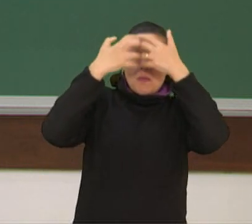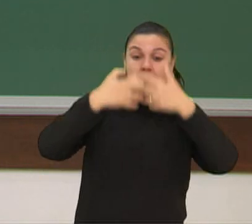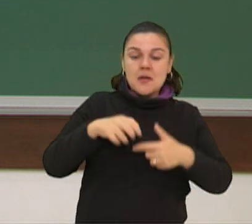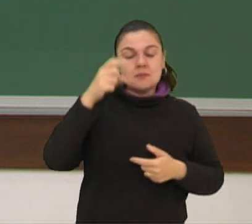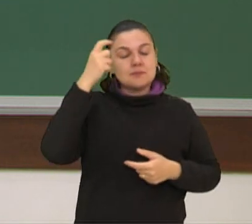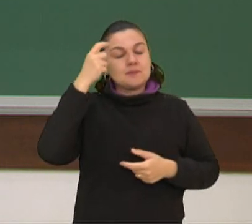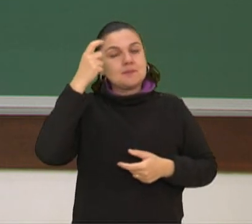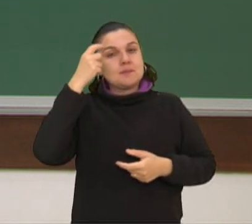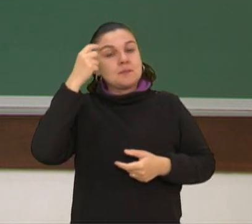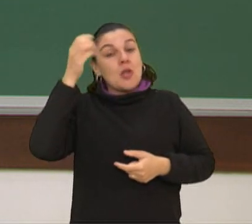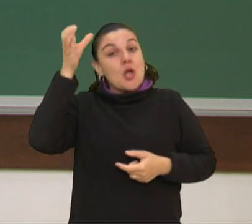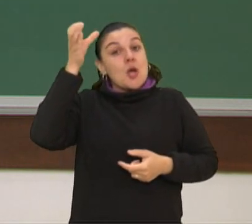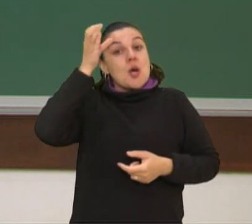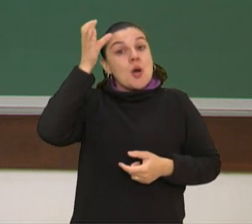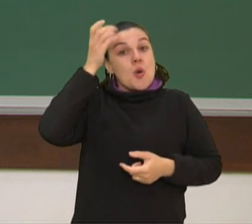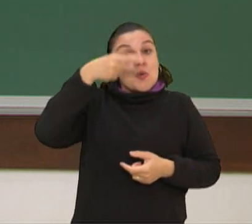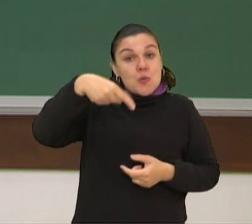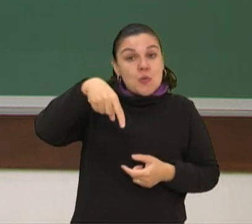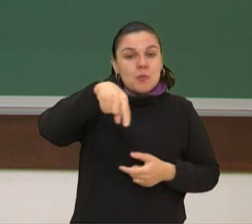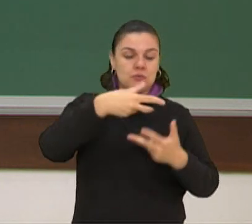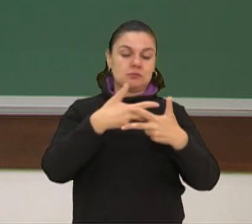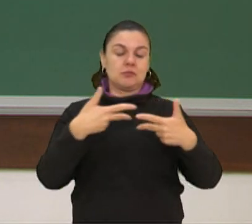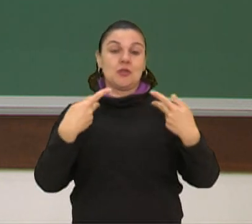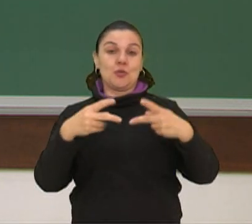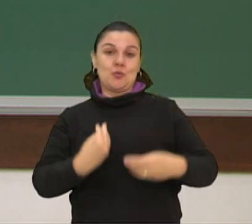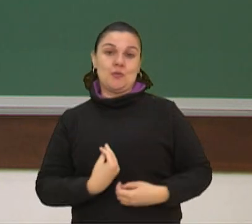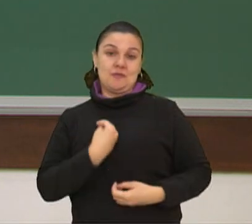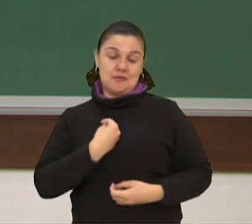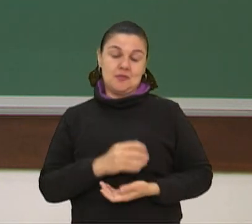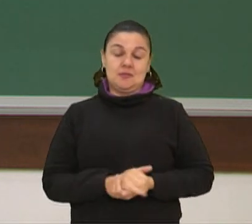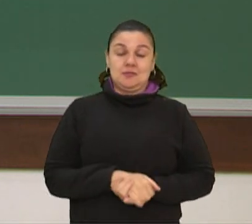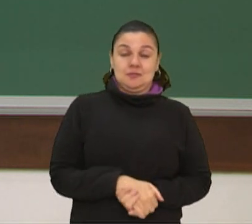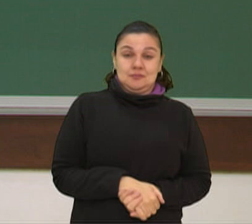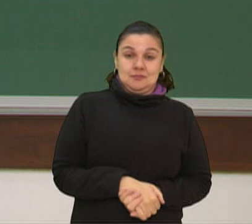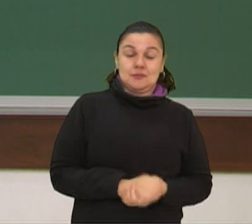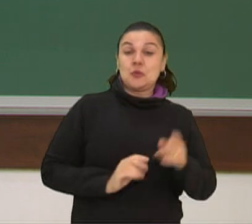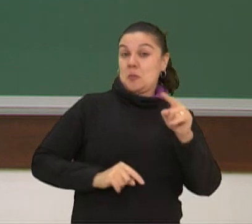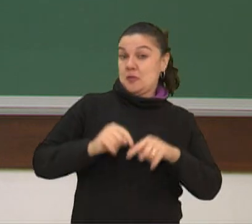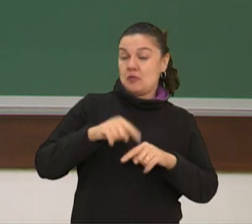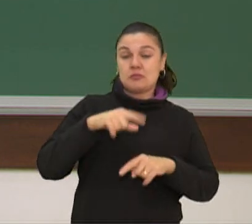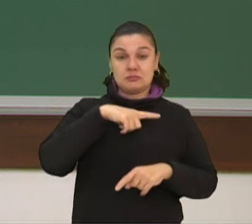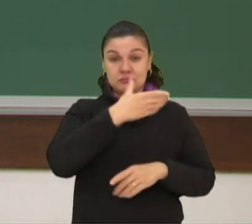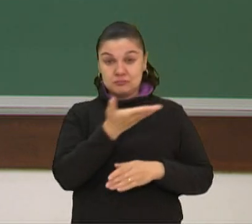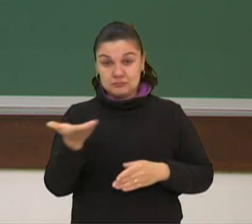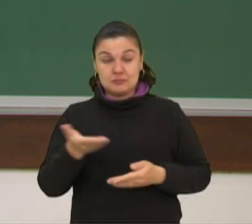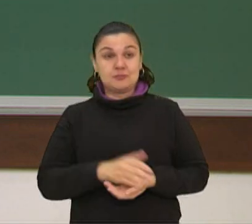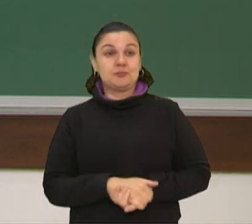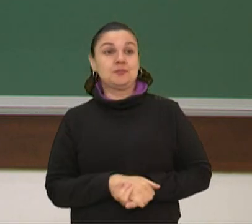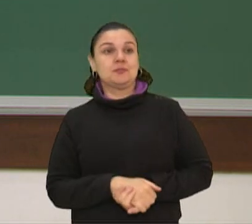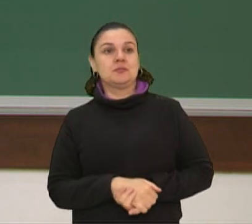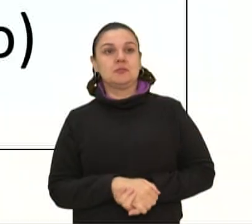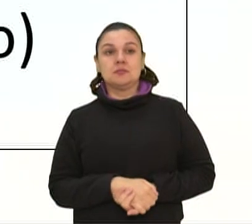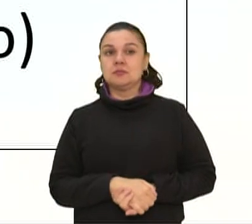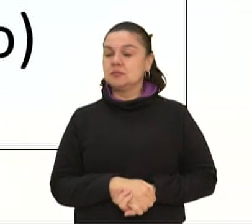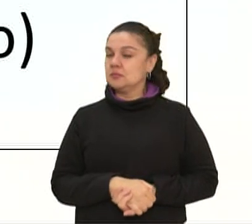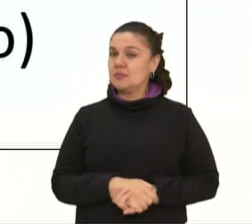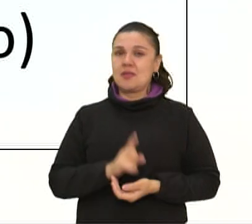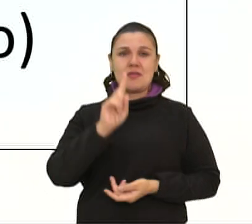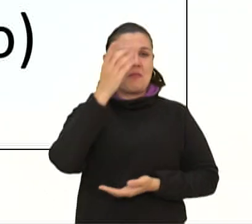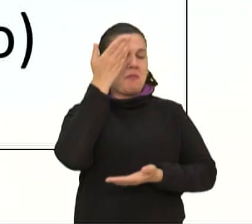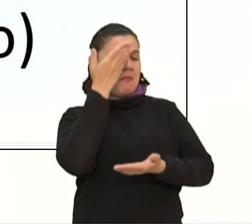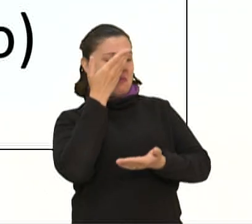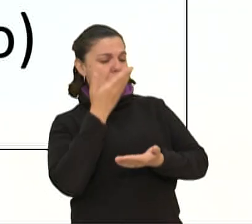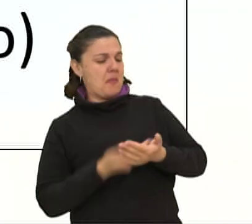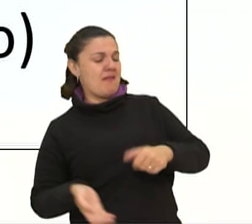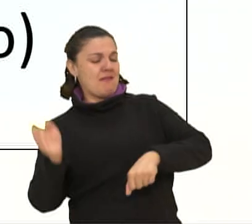coloca uma frase muito de acordo com Epiteto, que era escravo. Então o problema não é ser imperador ou ser